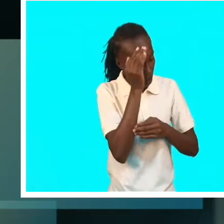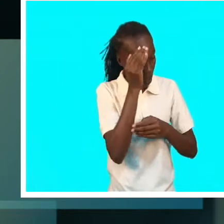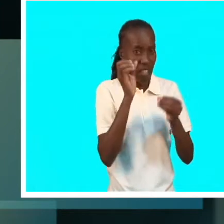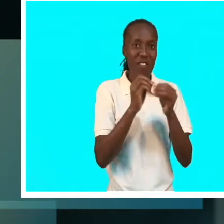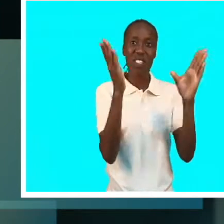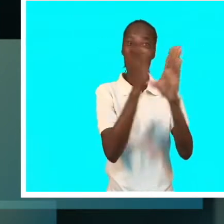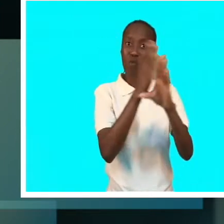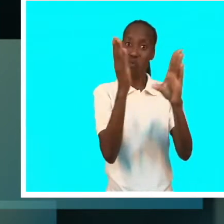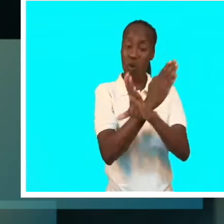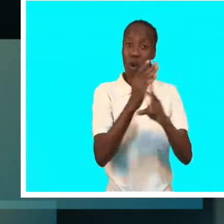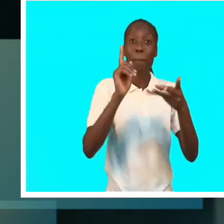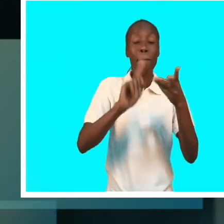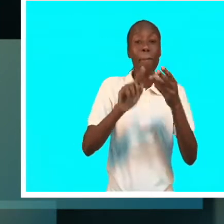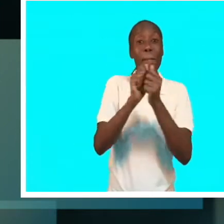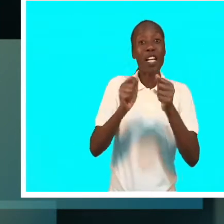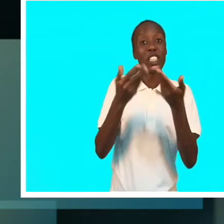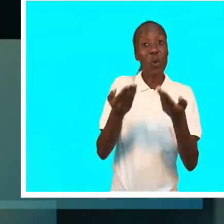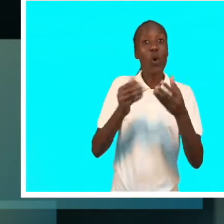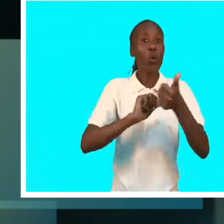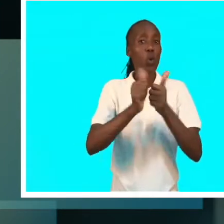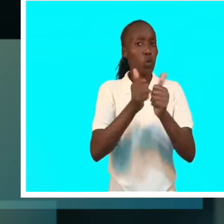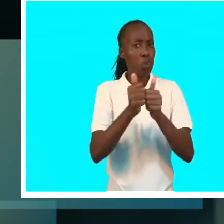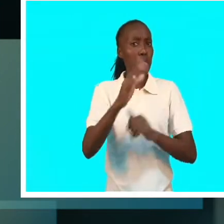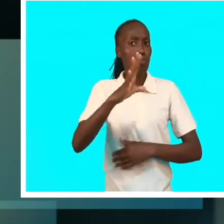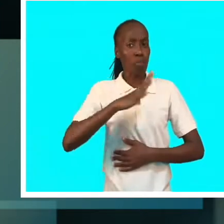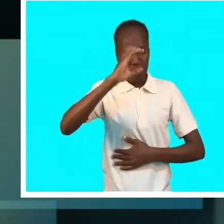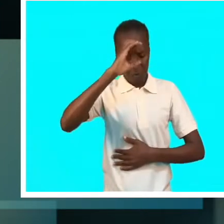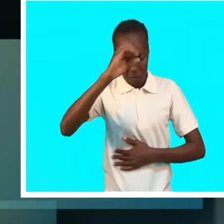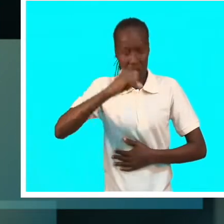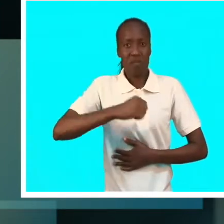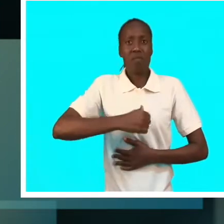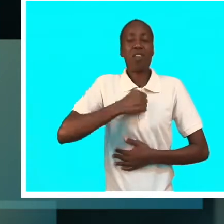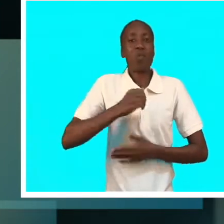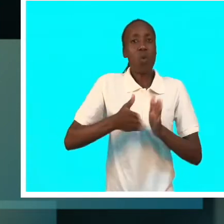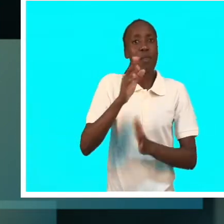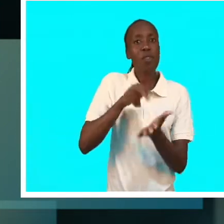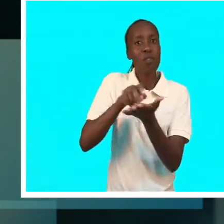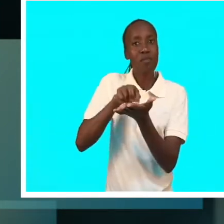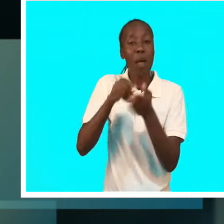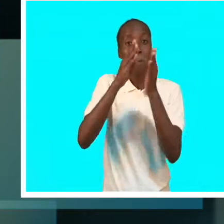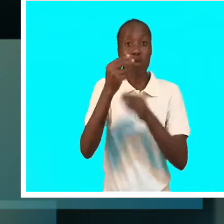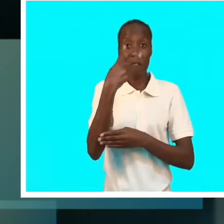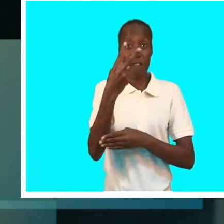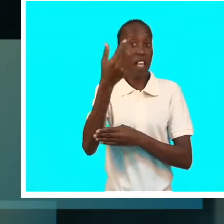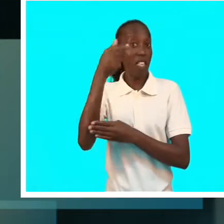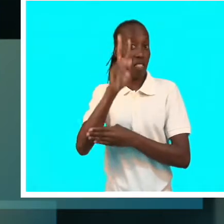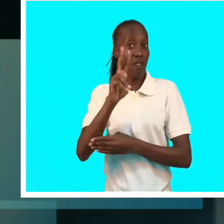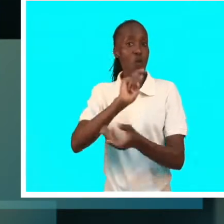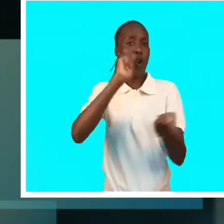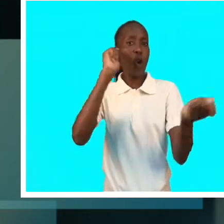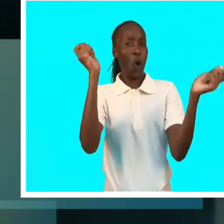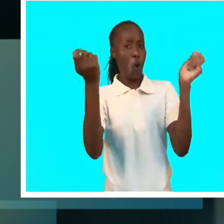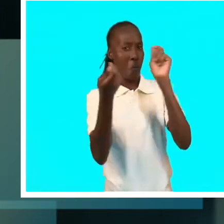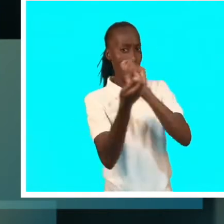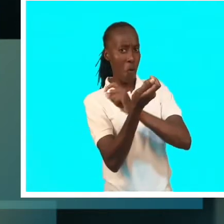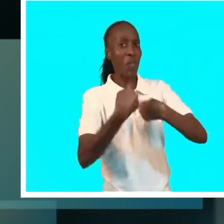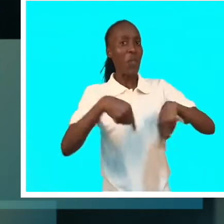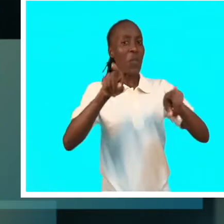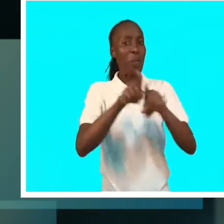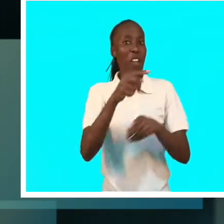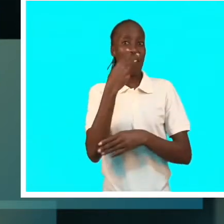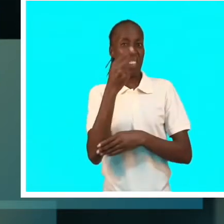desporto, ou já tinham autoconfiança, ele anda. E também algumas pessoas, quando lhe vêem na televisão, já mudam o estatuto,